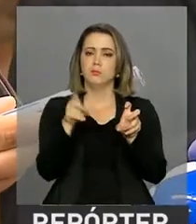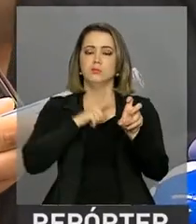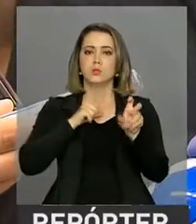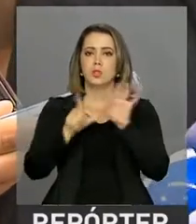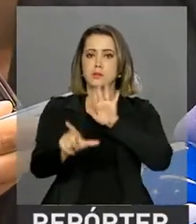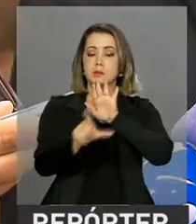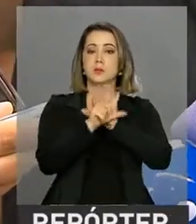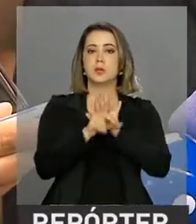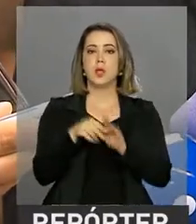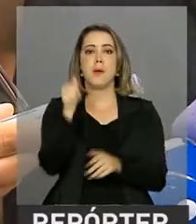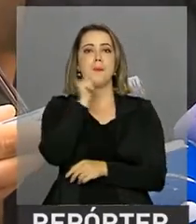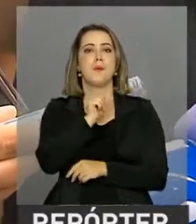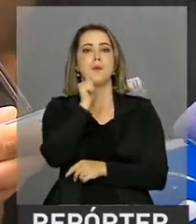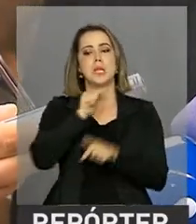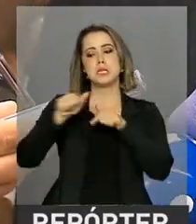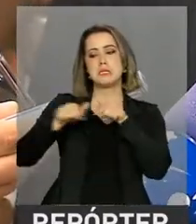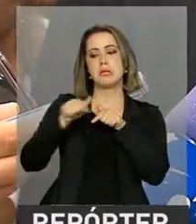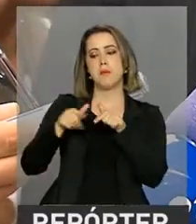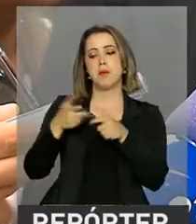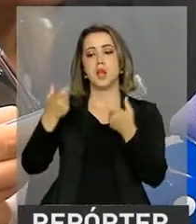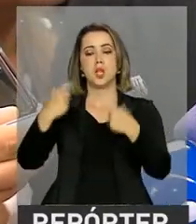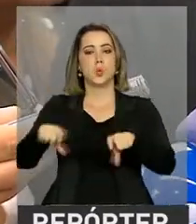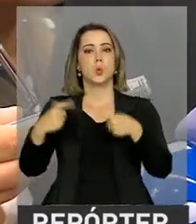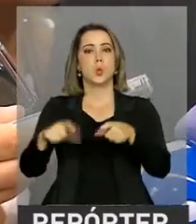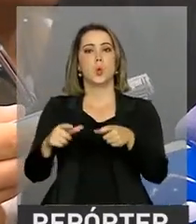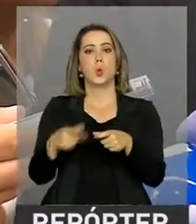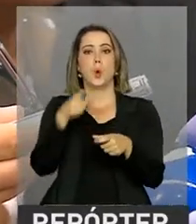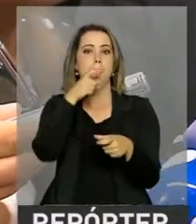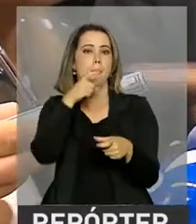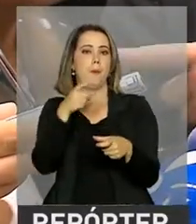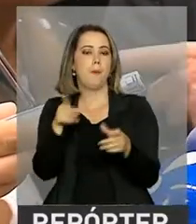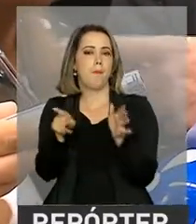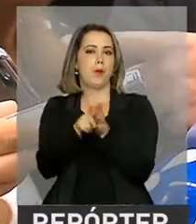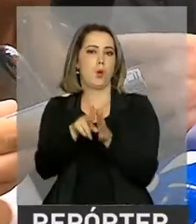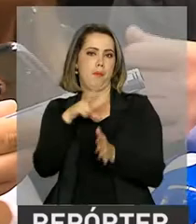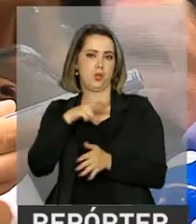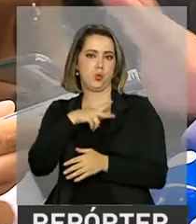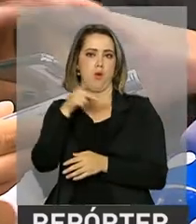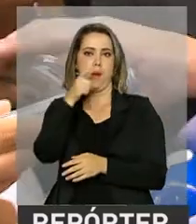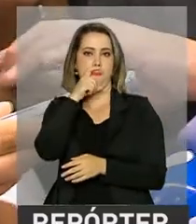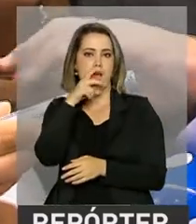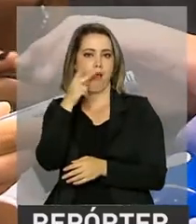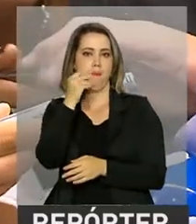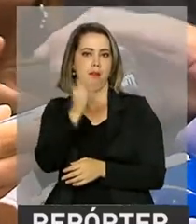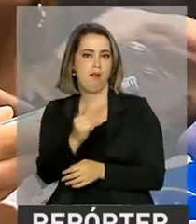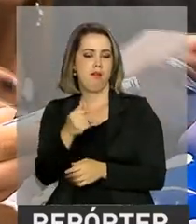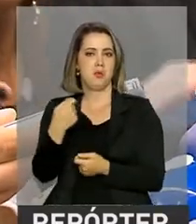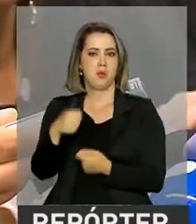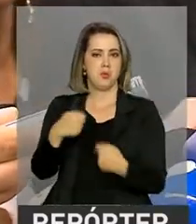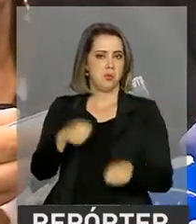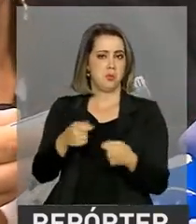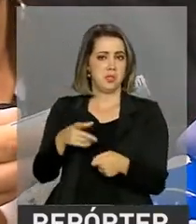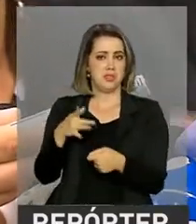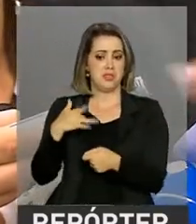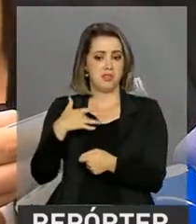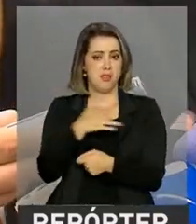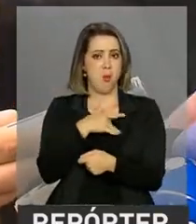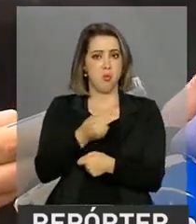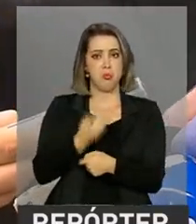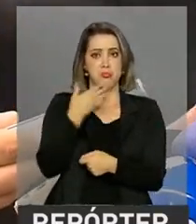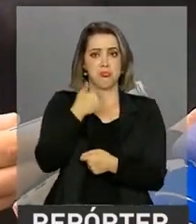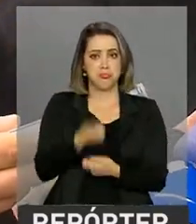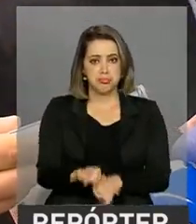mulher se trabalhar no local em que o patrão é o seu marido seu pai o seu irmão não precisa ter condições de saúde